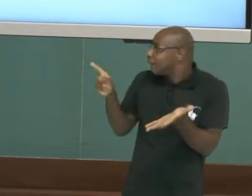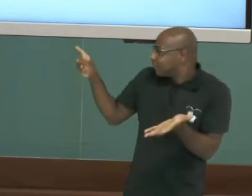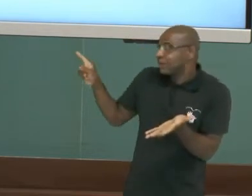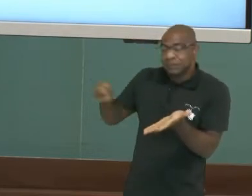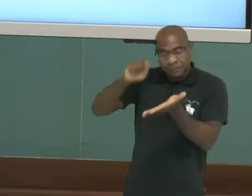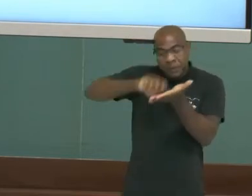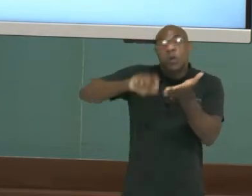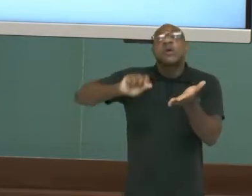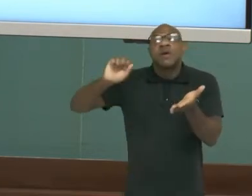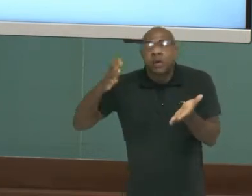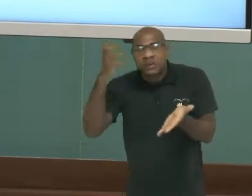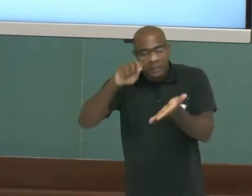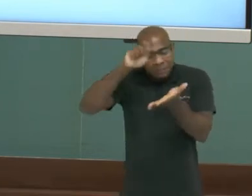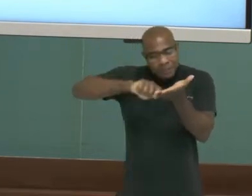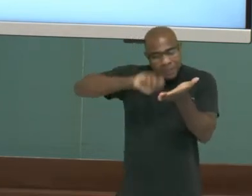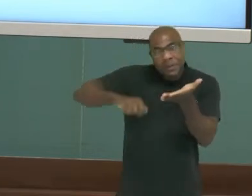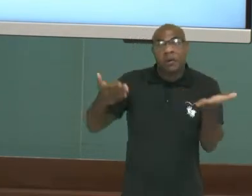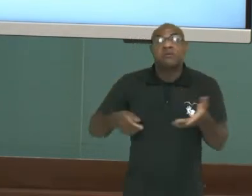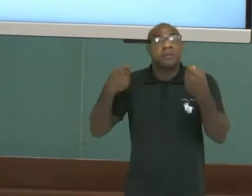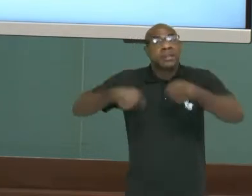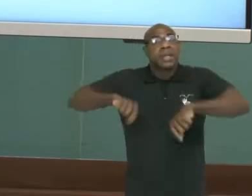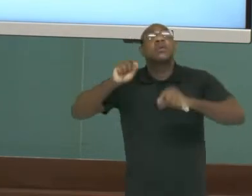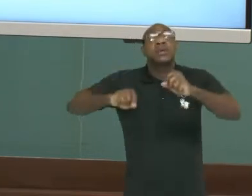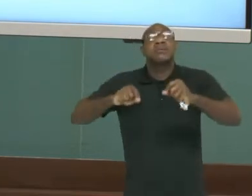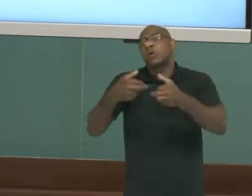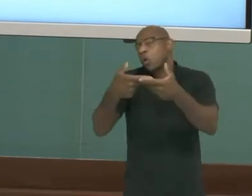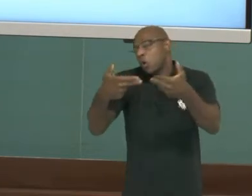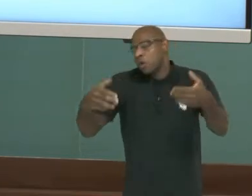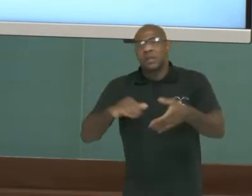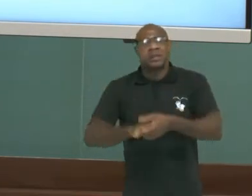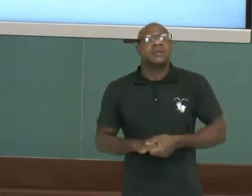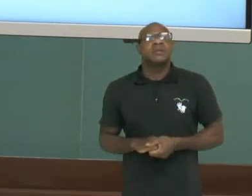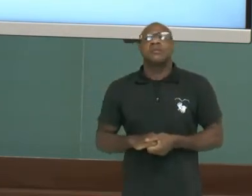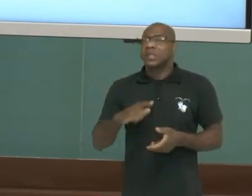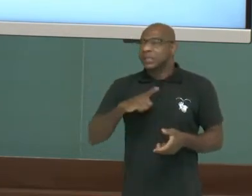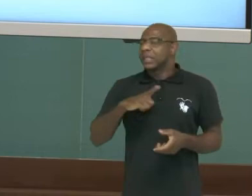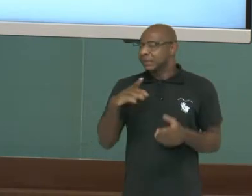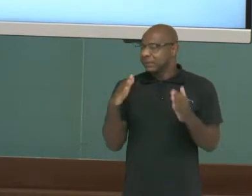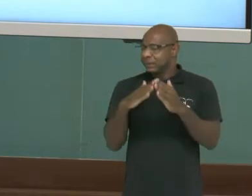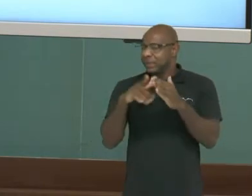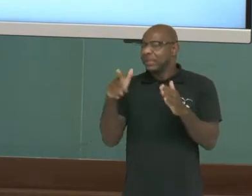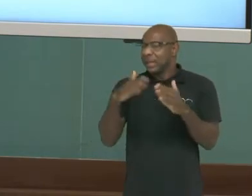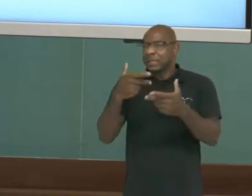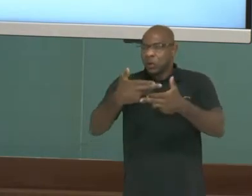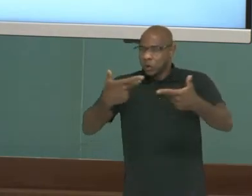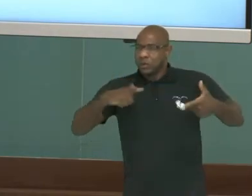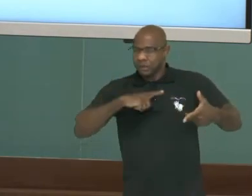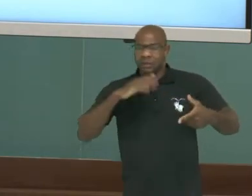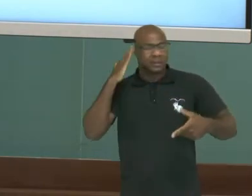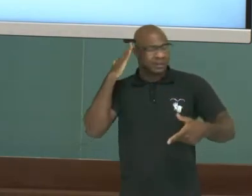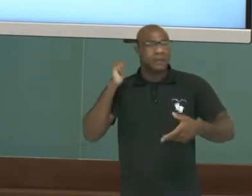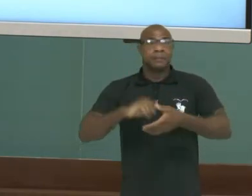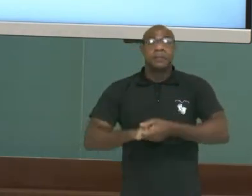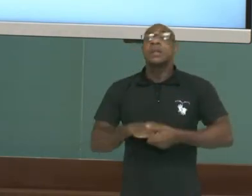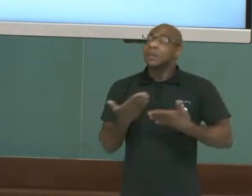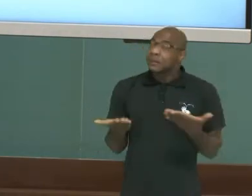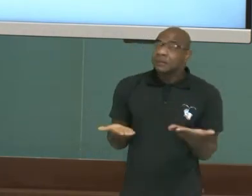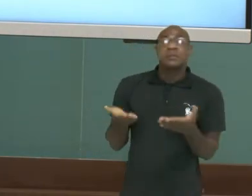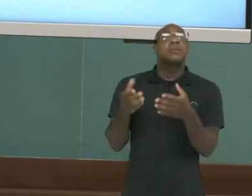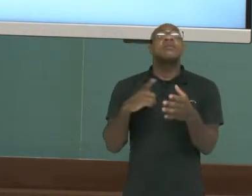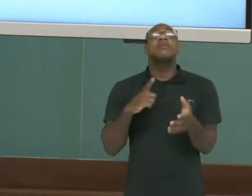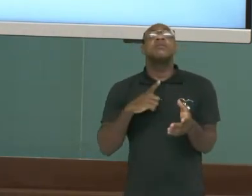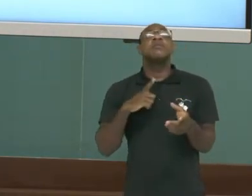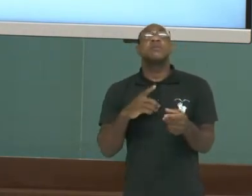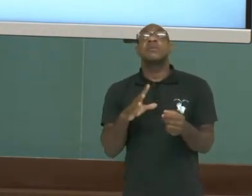que vai acontecer, o que nós vamos precisar. Eu tenho certeza que você tem quase tudo aí, vai ser legal a gente fazer isso junto. Bom, então nós vamos